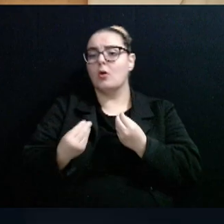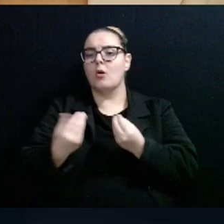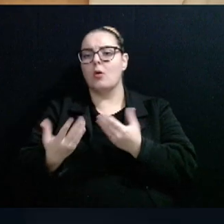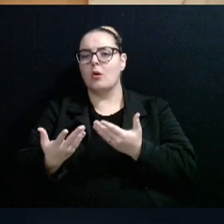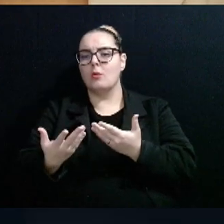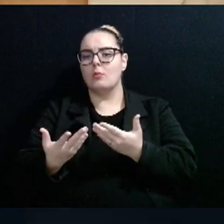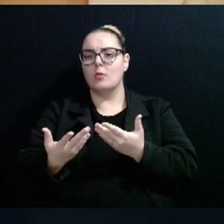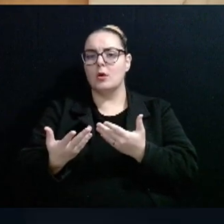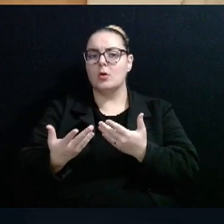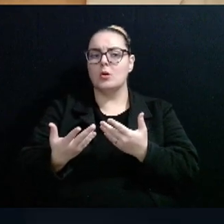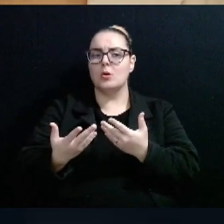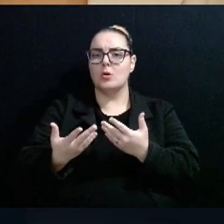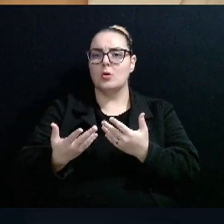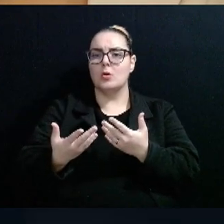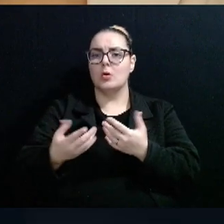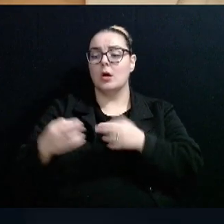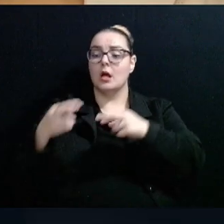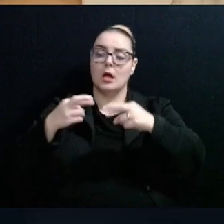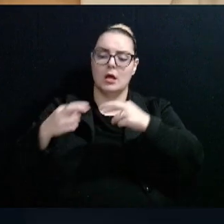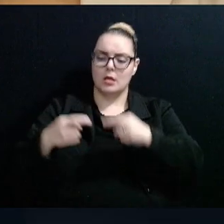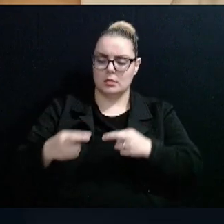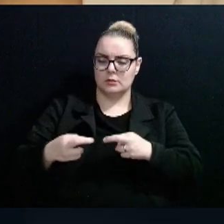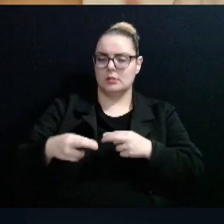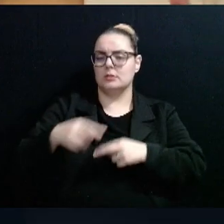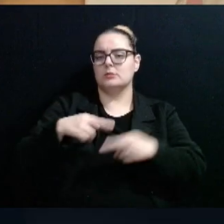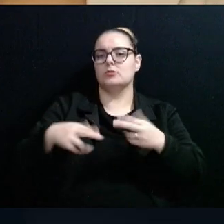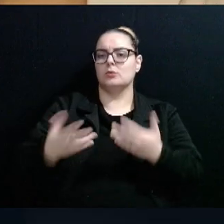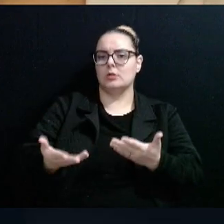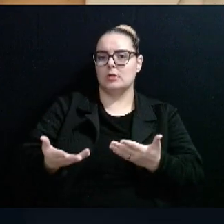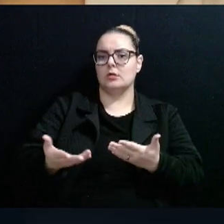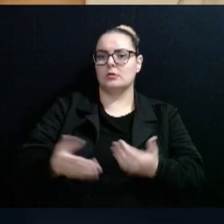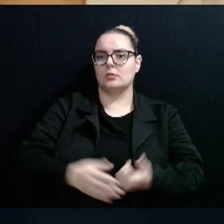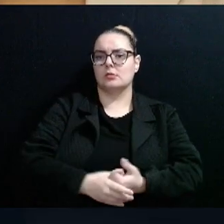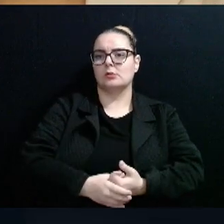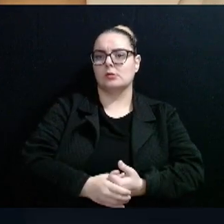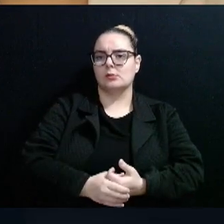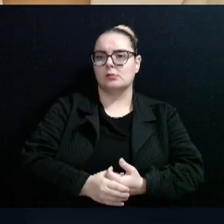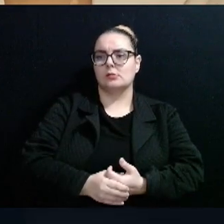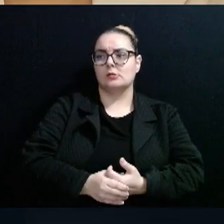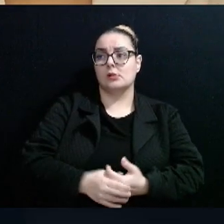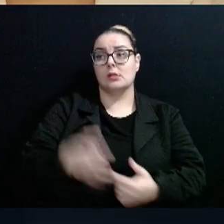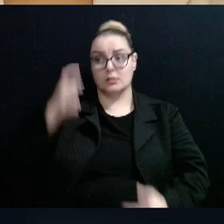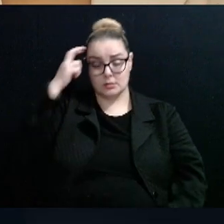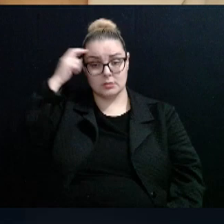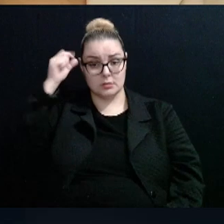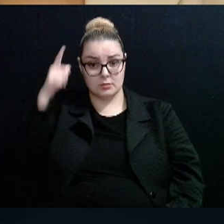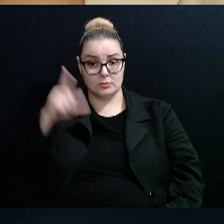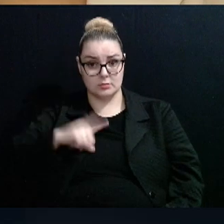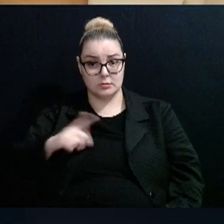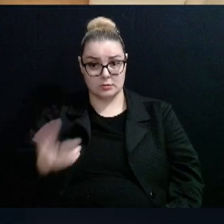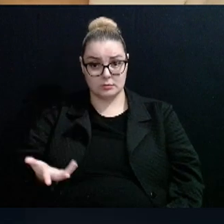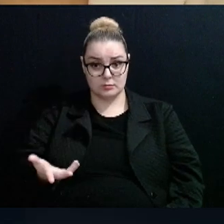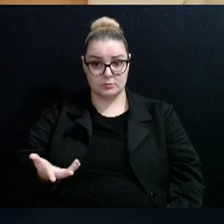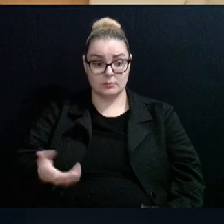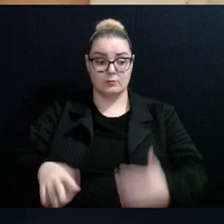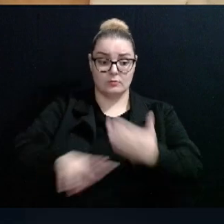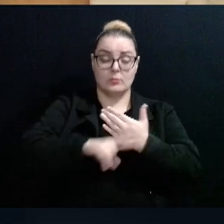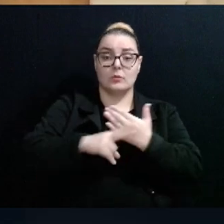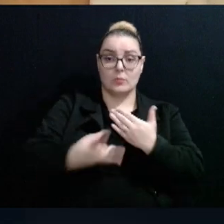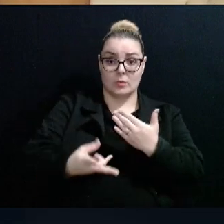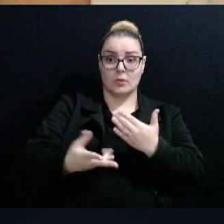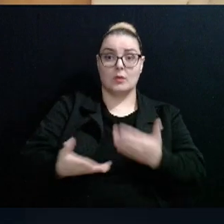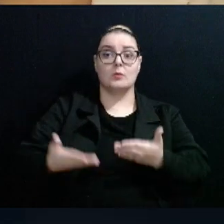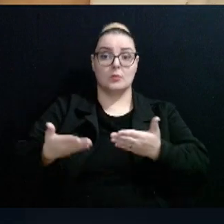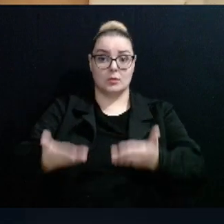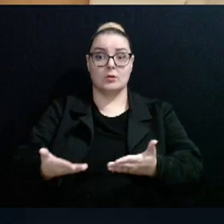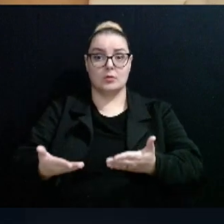sua análise sobre essa cultura que nós temos e o impacto que isso traz nos